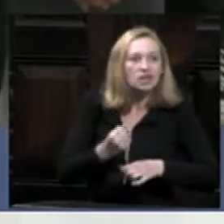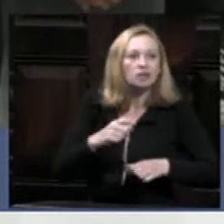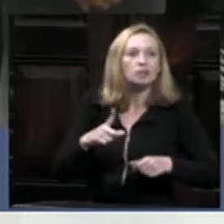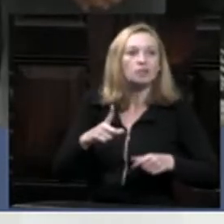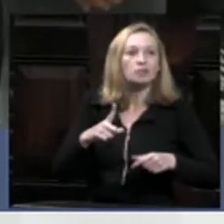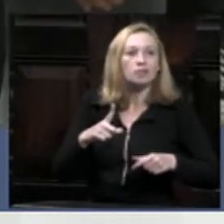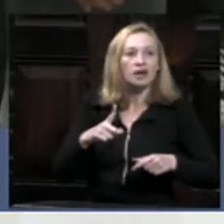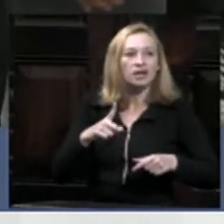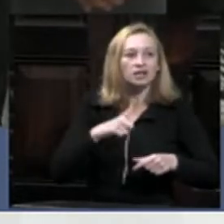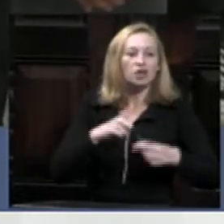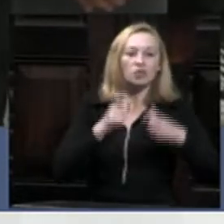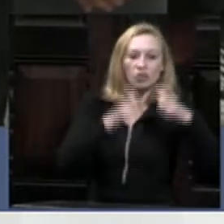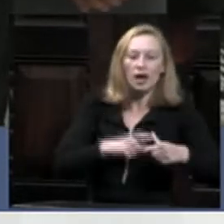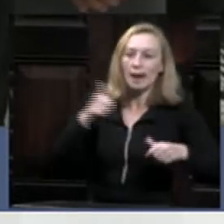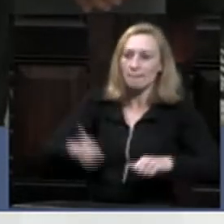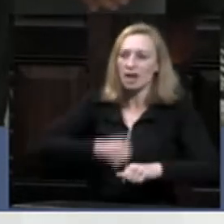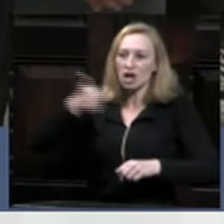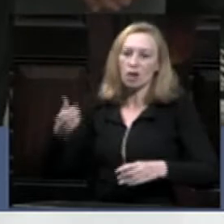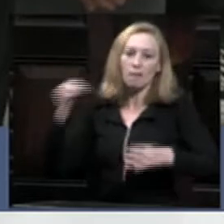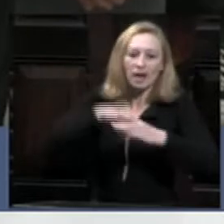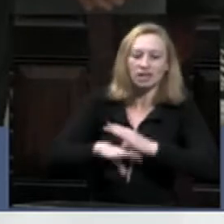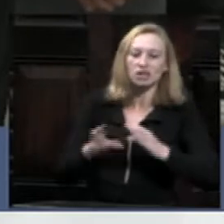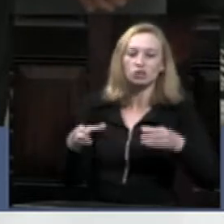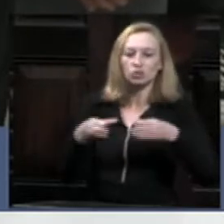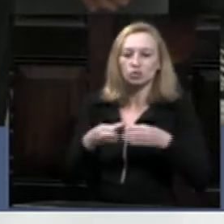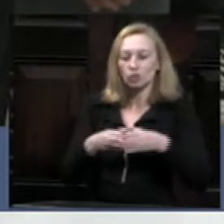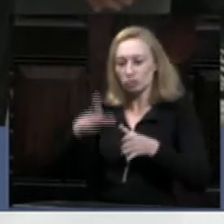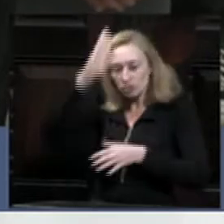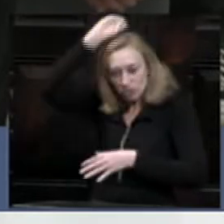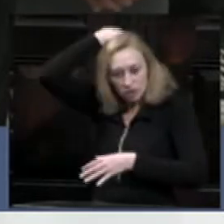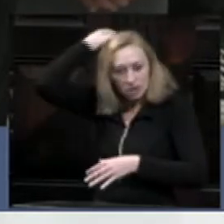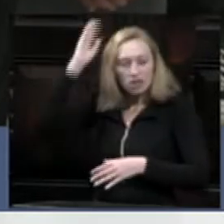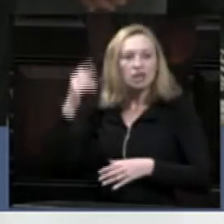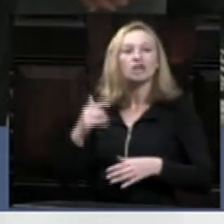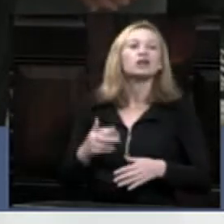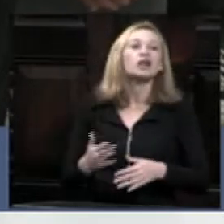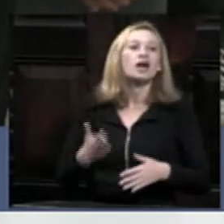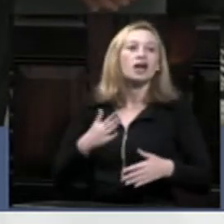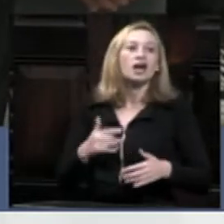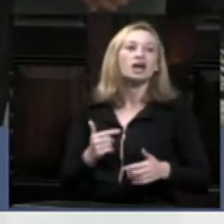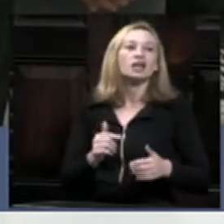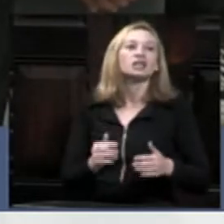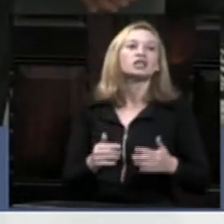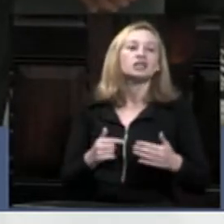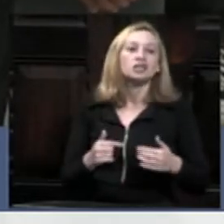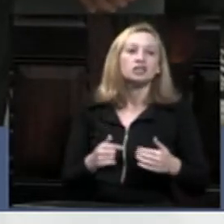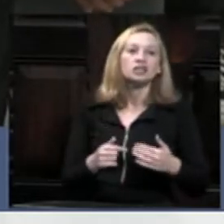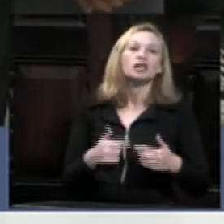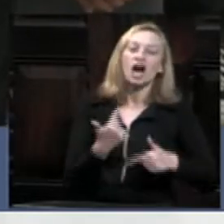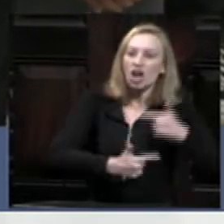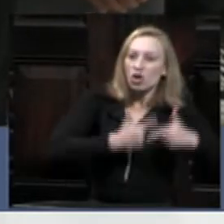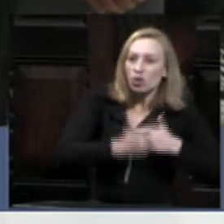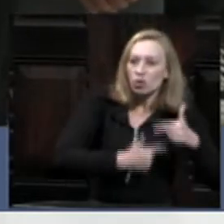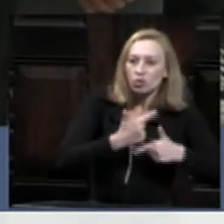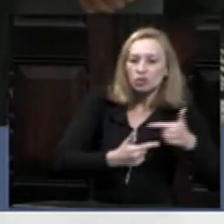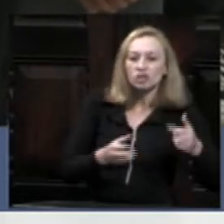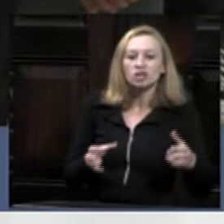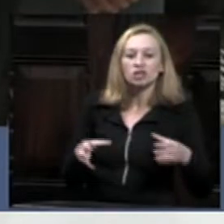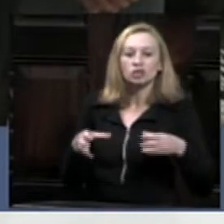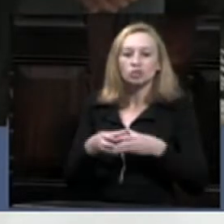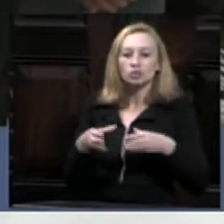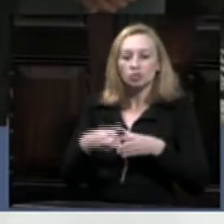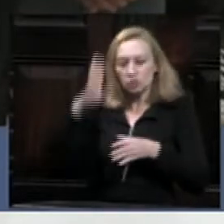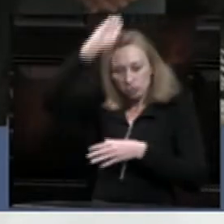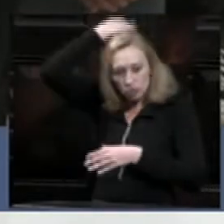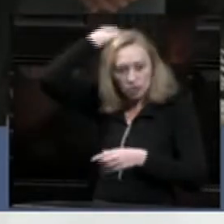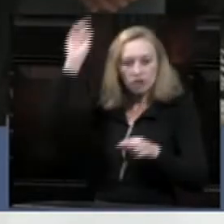dentro da corporação. Meu mandato sempre foi pautado nessa luta dos bombeiros, principalmente os bombeiros da área